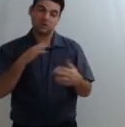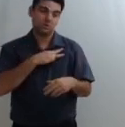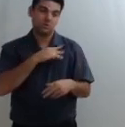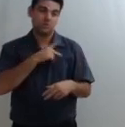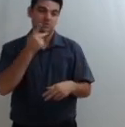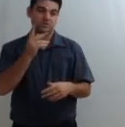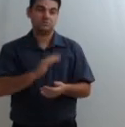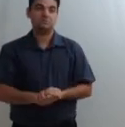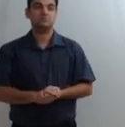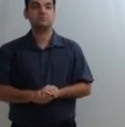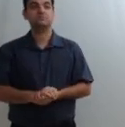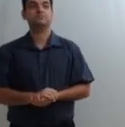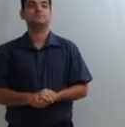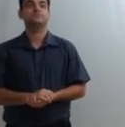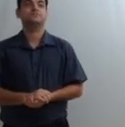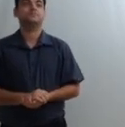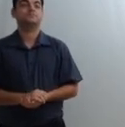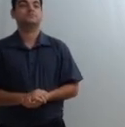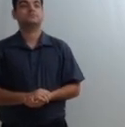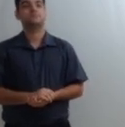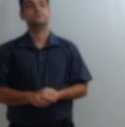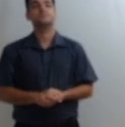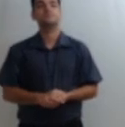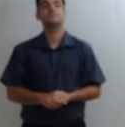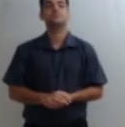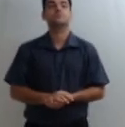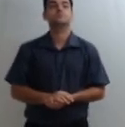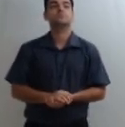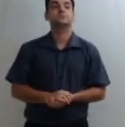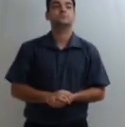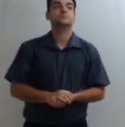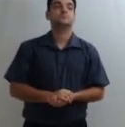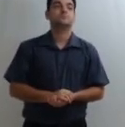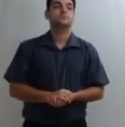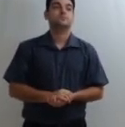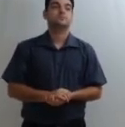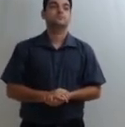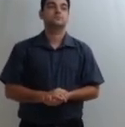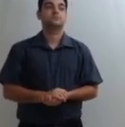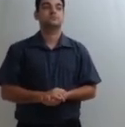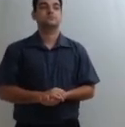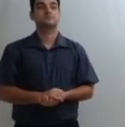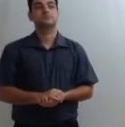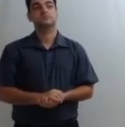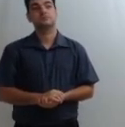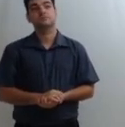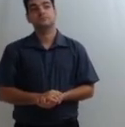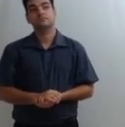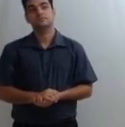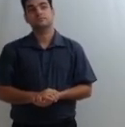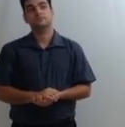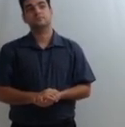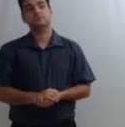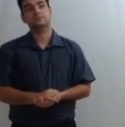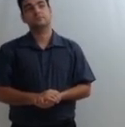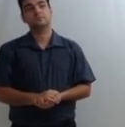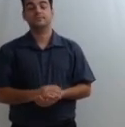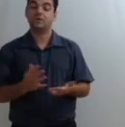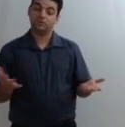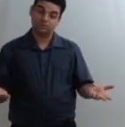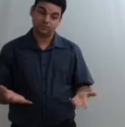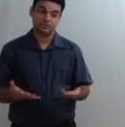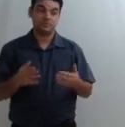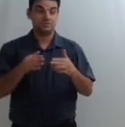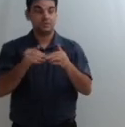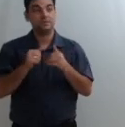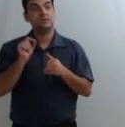Obrigado. Devolvo a palavra ao relator. Senhor presidente, busca-se a concessão da ordem em favor do paciente a fim de que ele seja